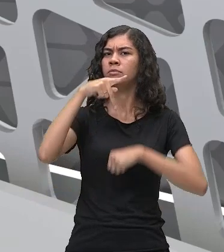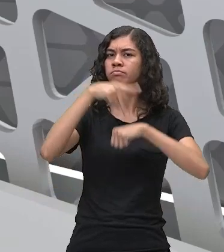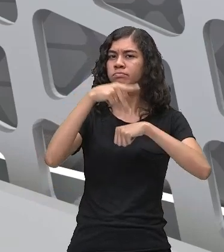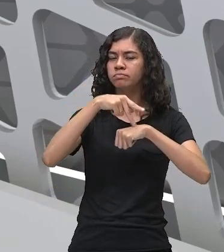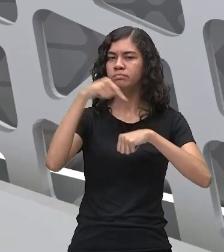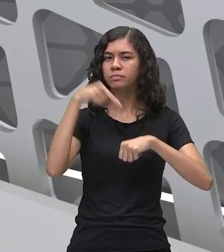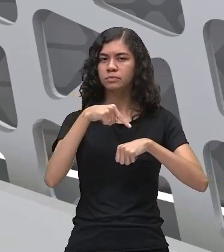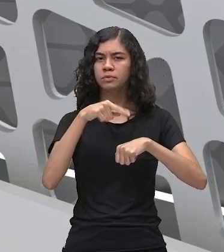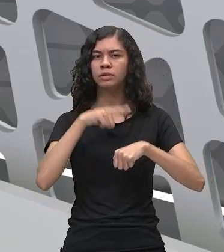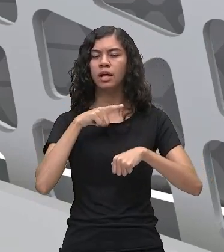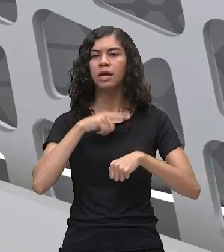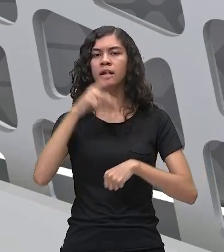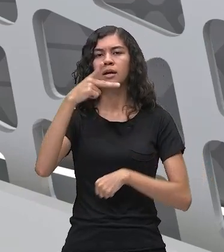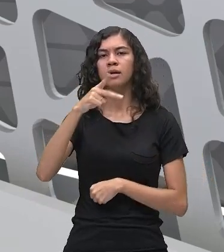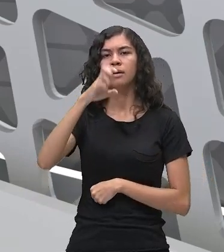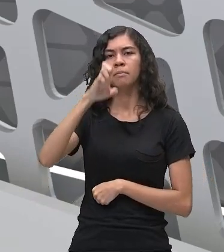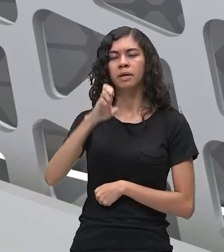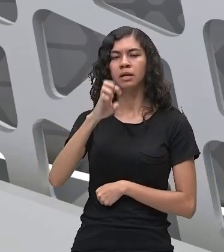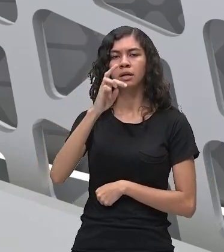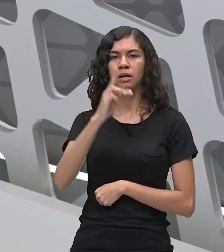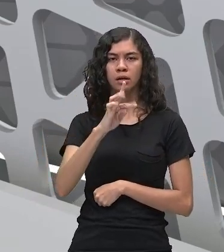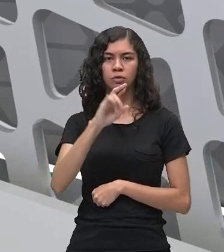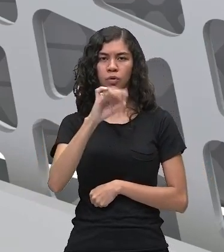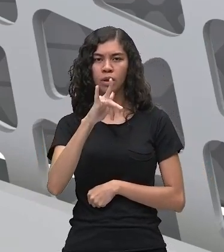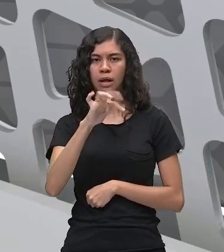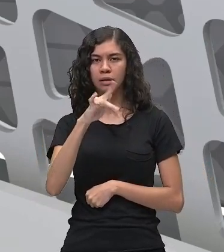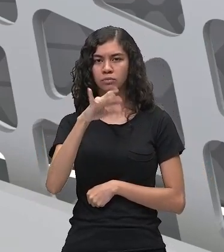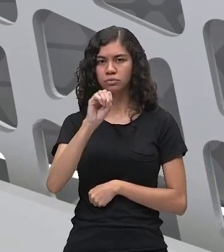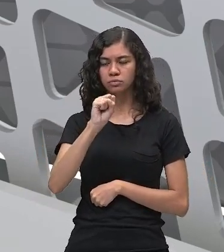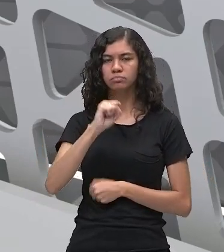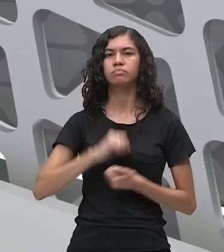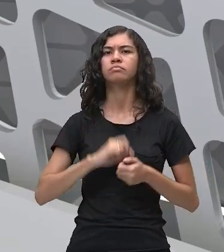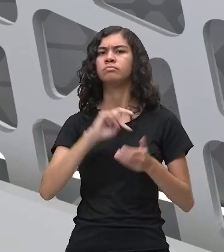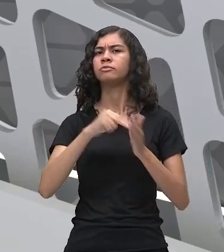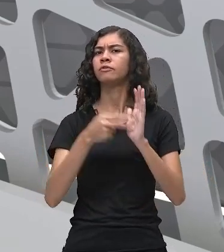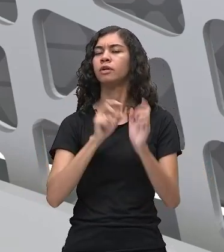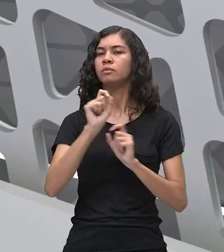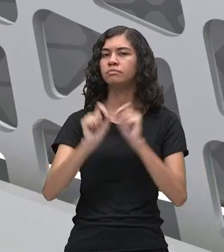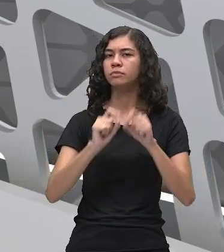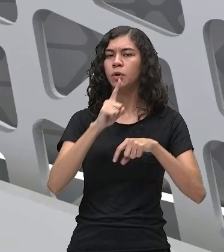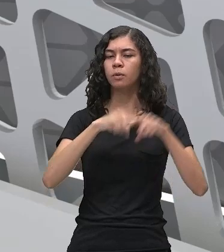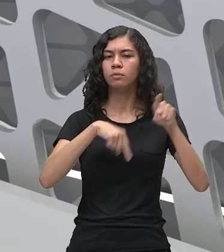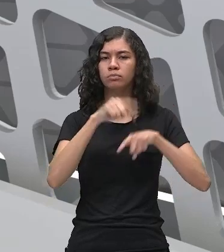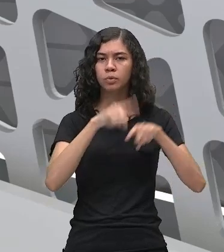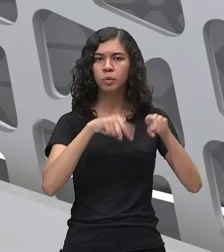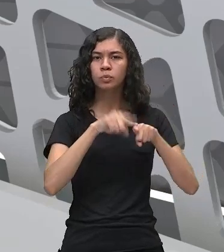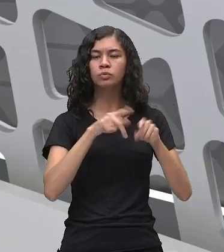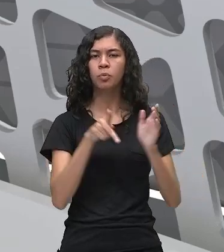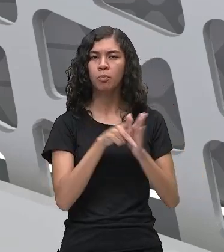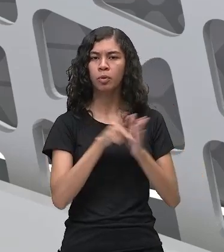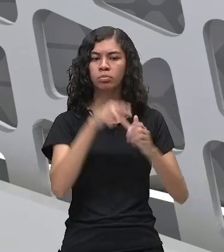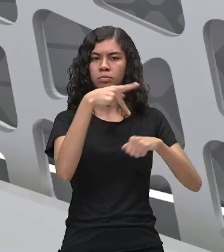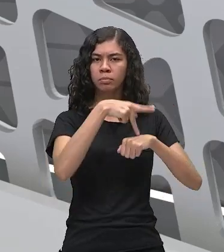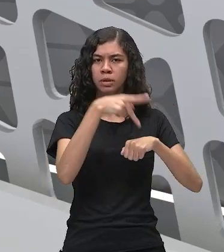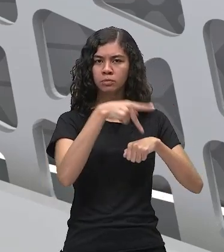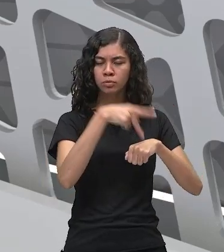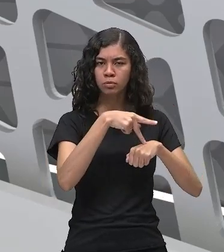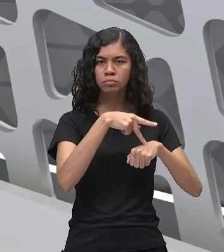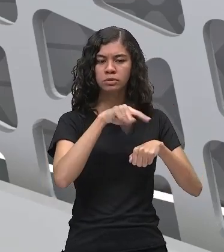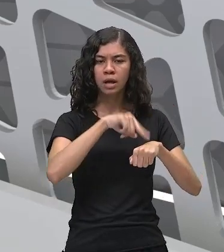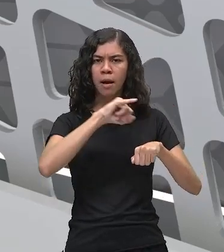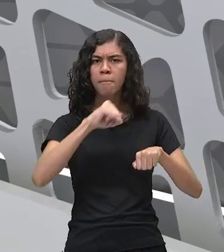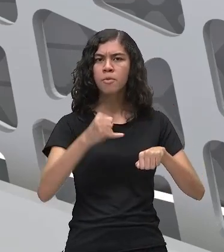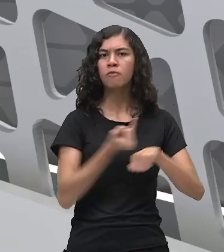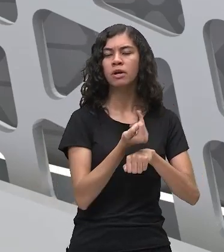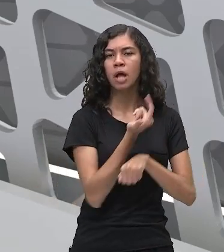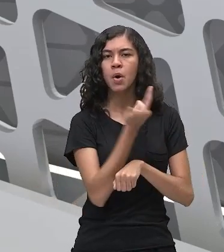os petrolatos, tá? O que é petrolato? É então um produto originado do petróleo que vai ser utilizado para diferentes